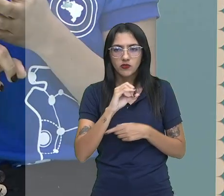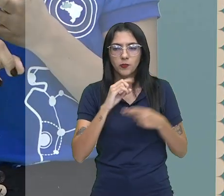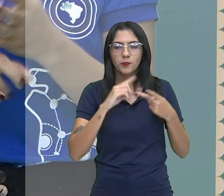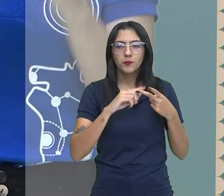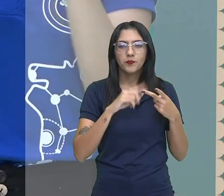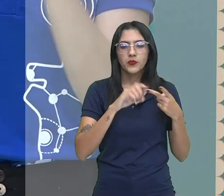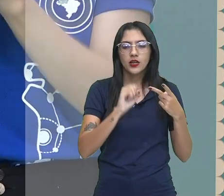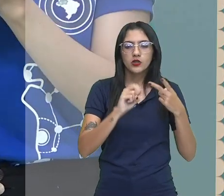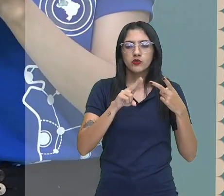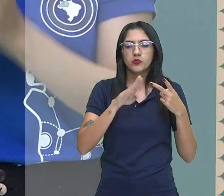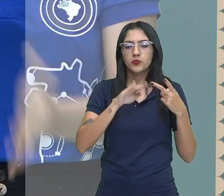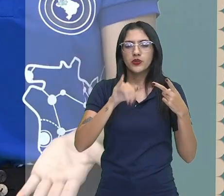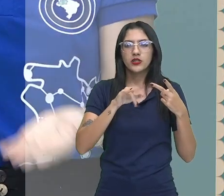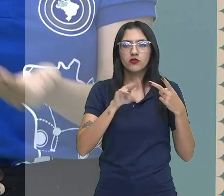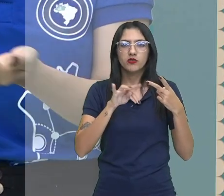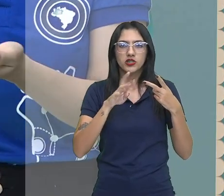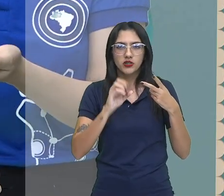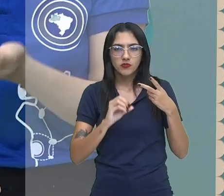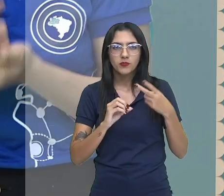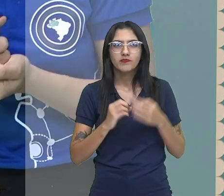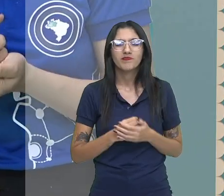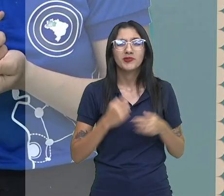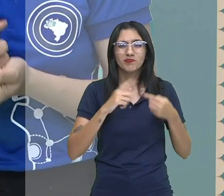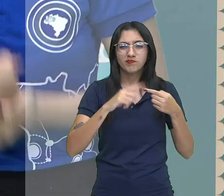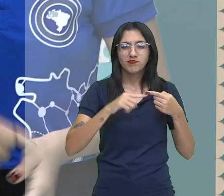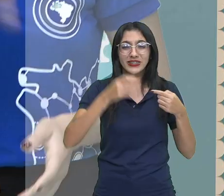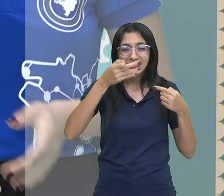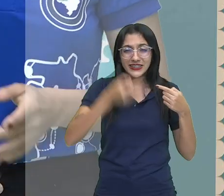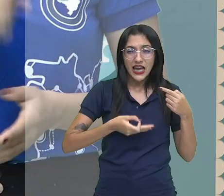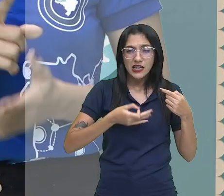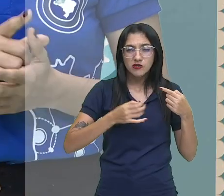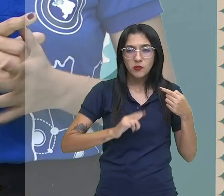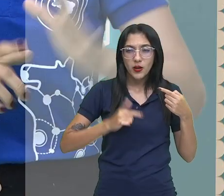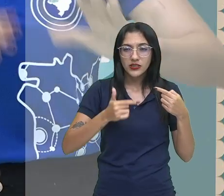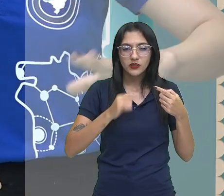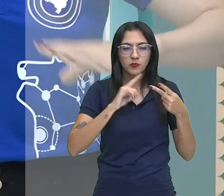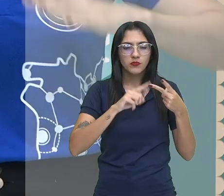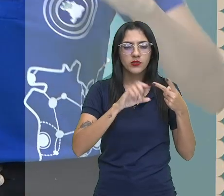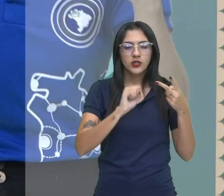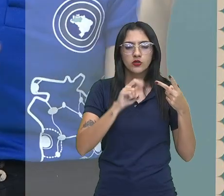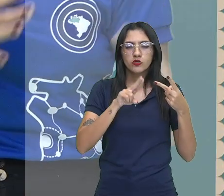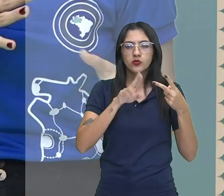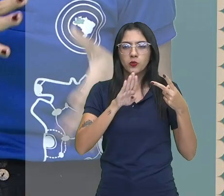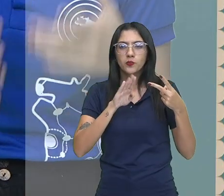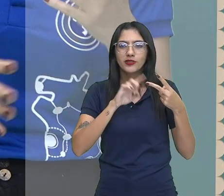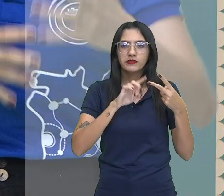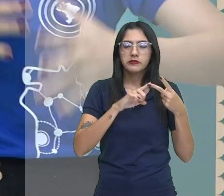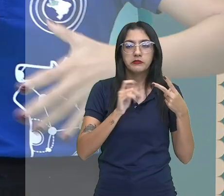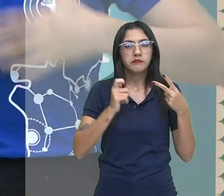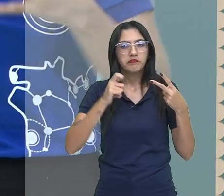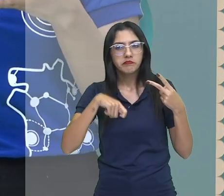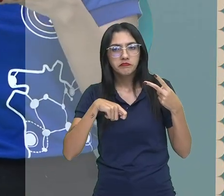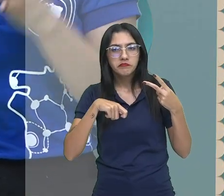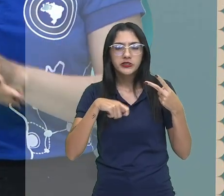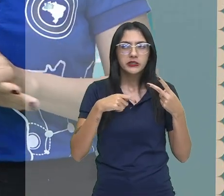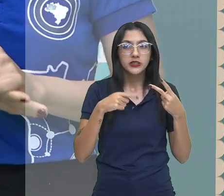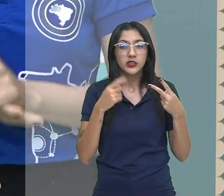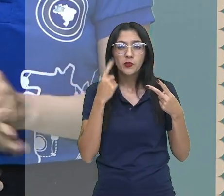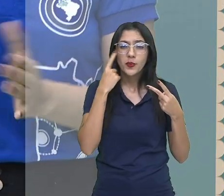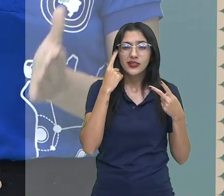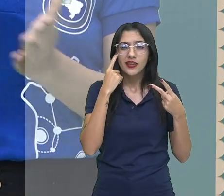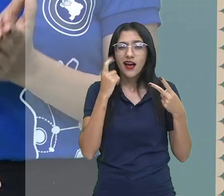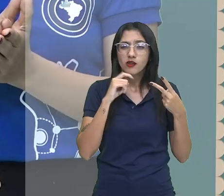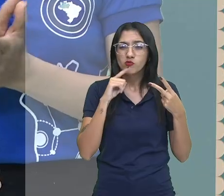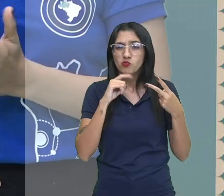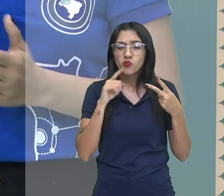e subjuntivo. Indicativo, certeza. Subjuntivo, possibilidade, hipótese,